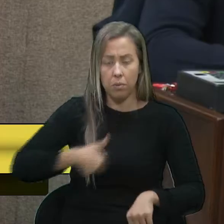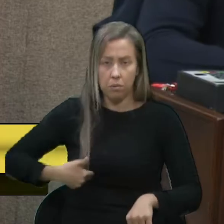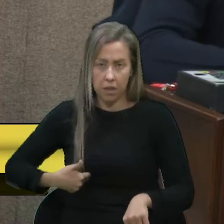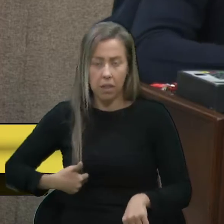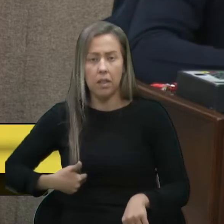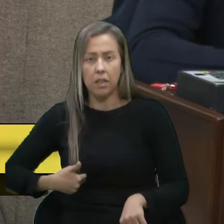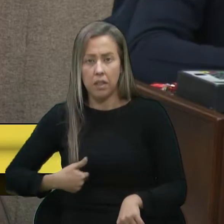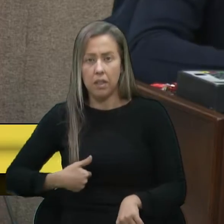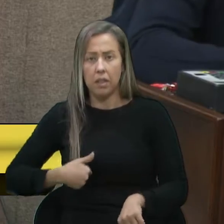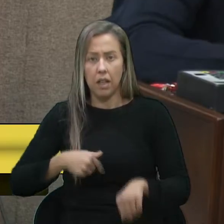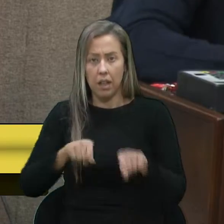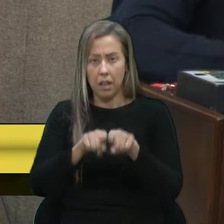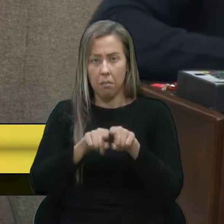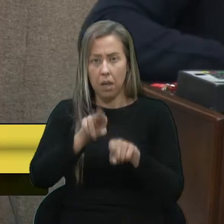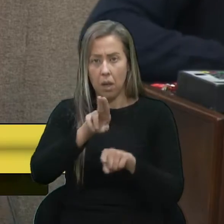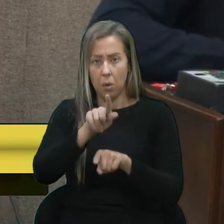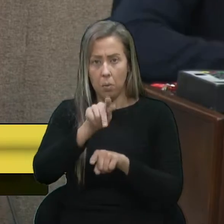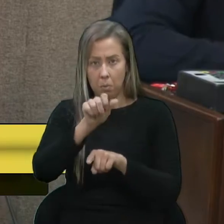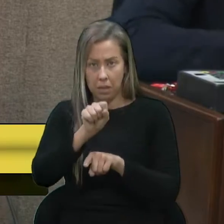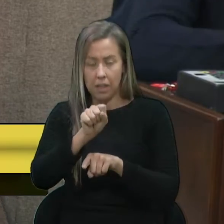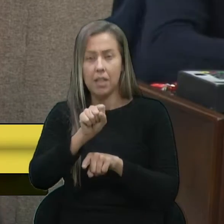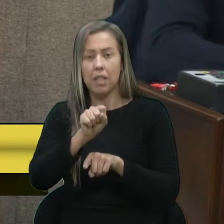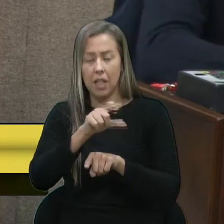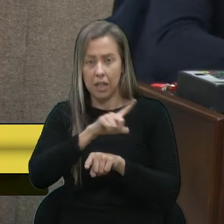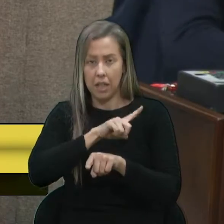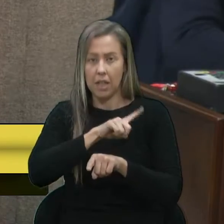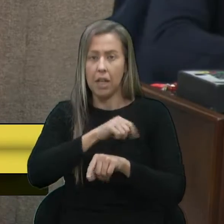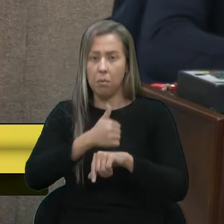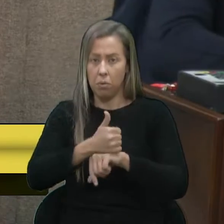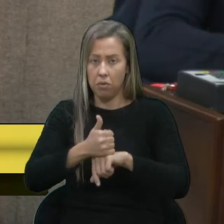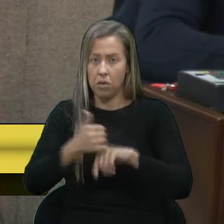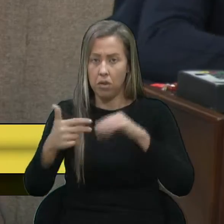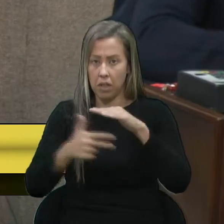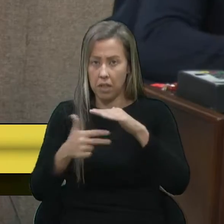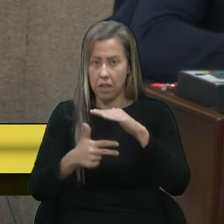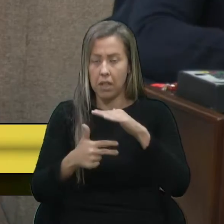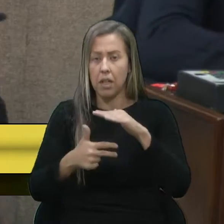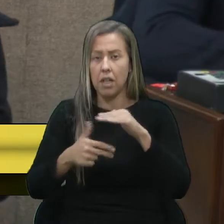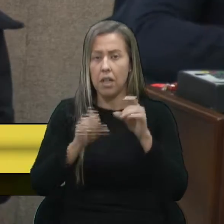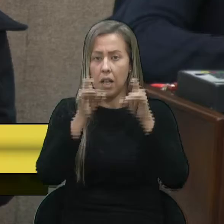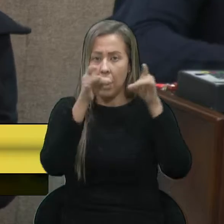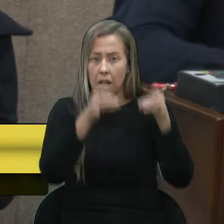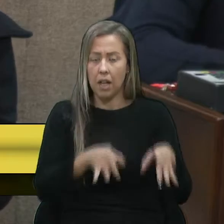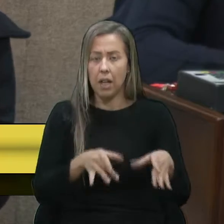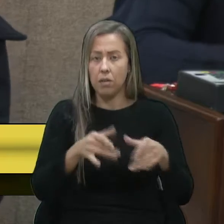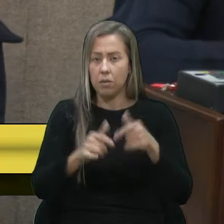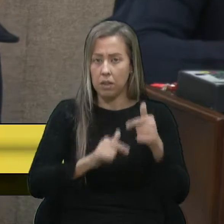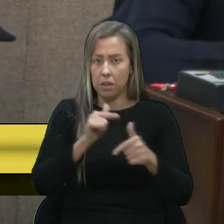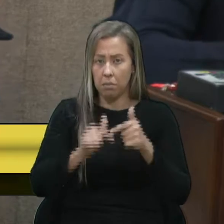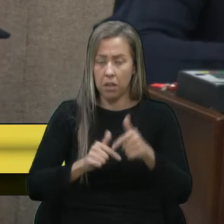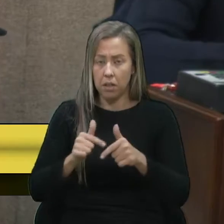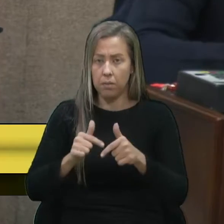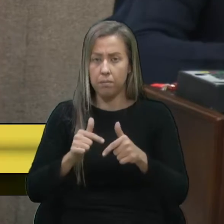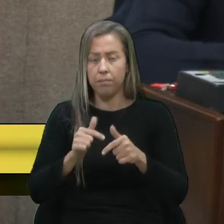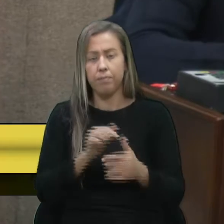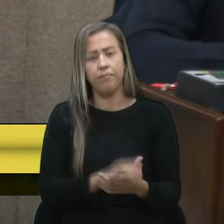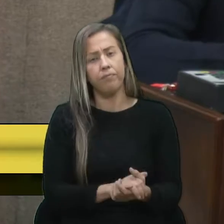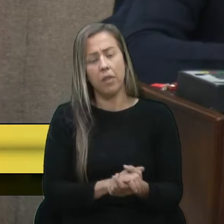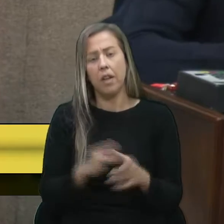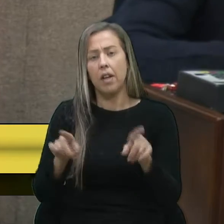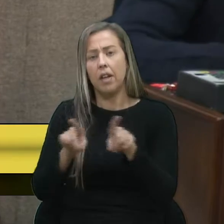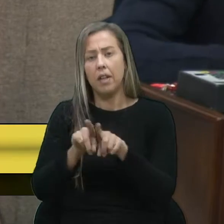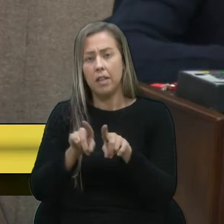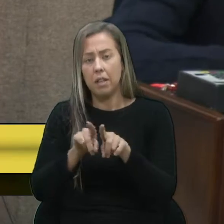as nossas UPAs, que têm profissionais terceirizados, que acabaram abandonando seus postos de trabalho. Além